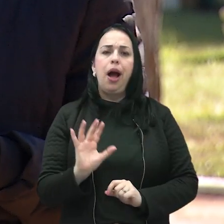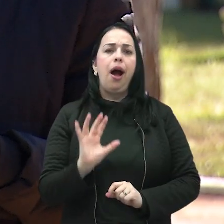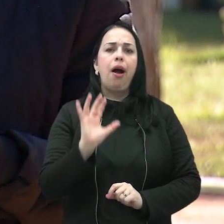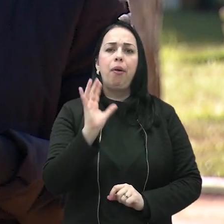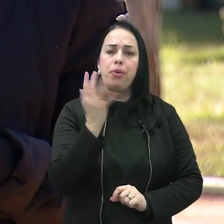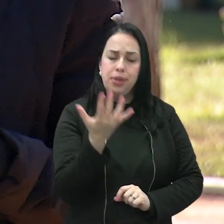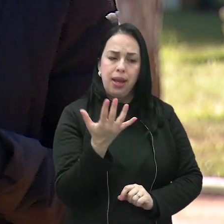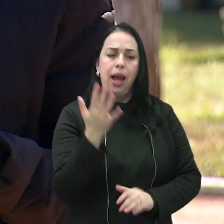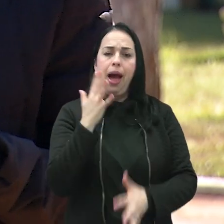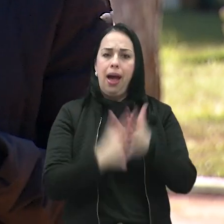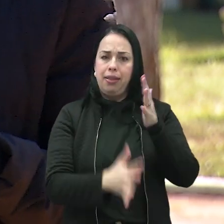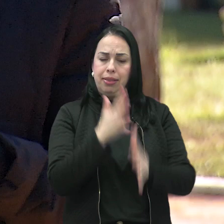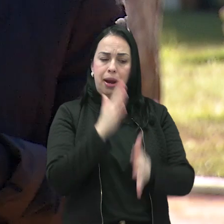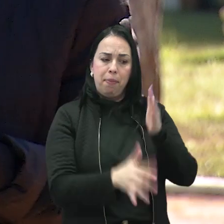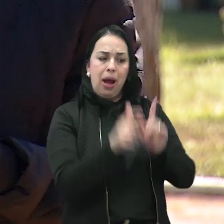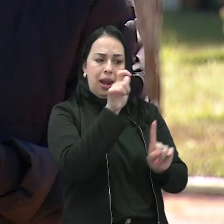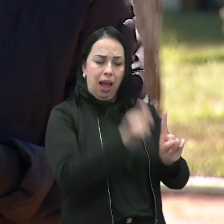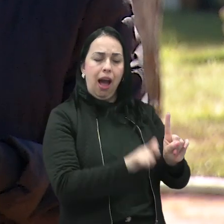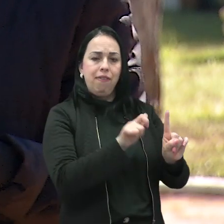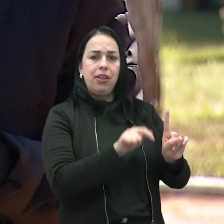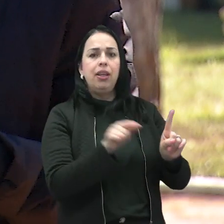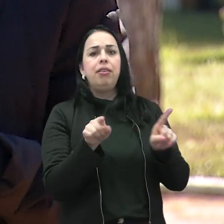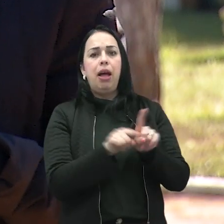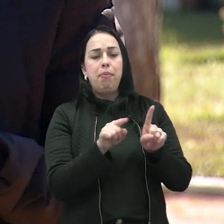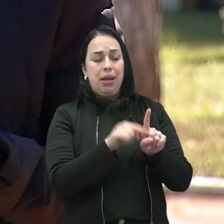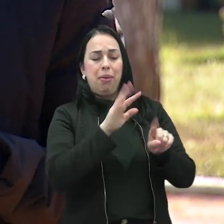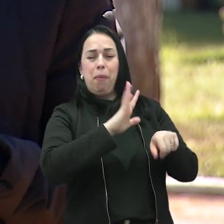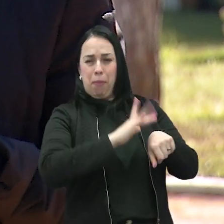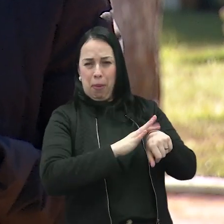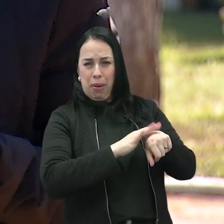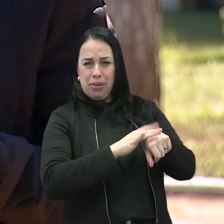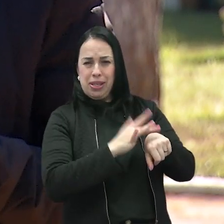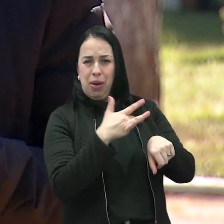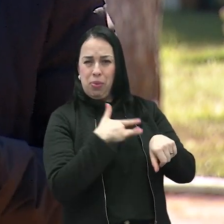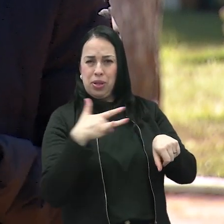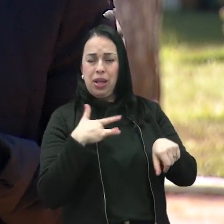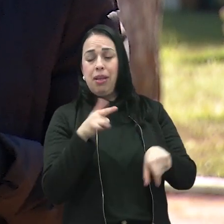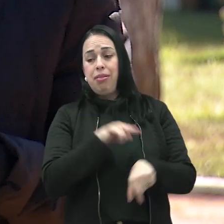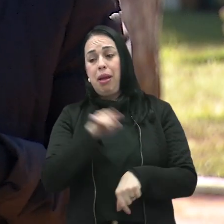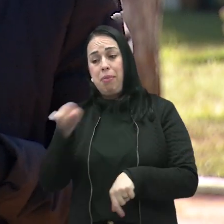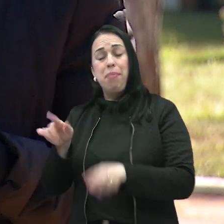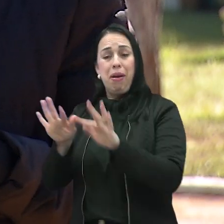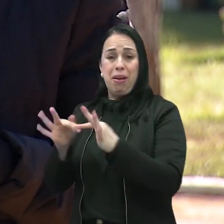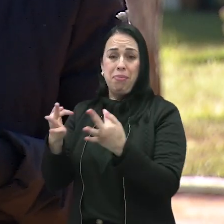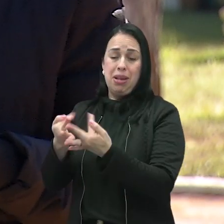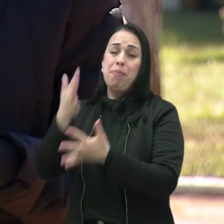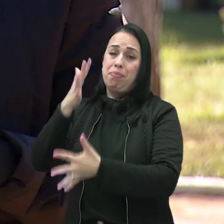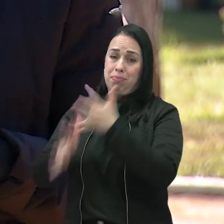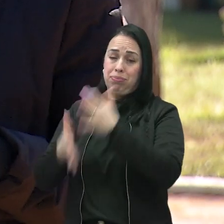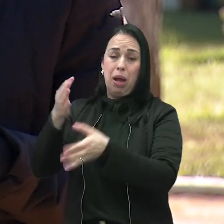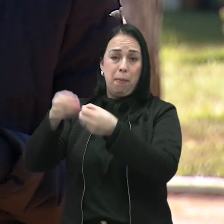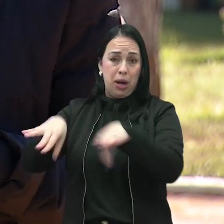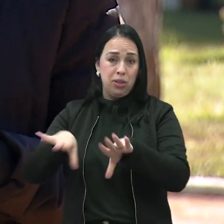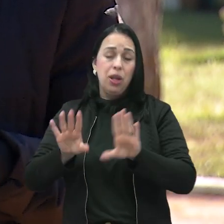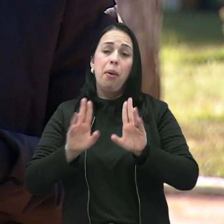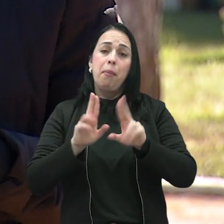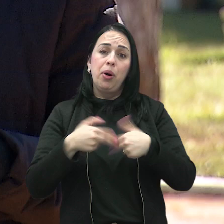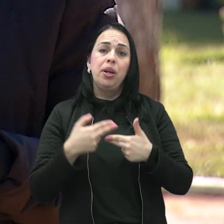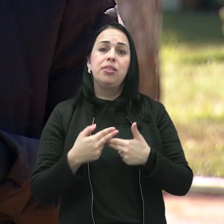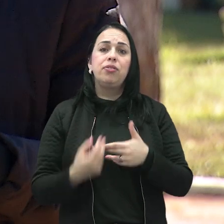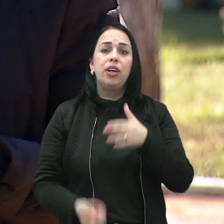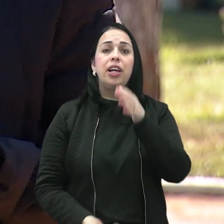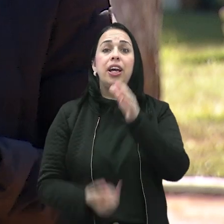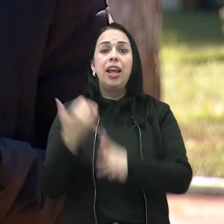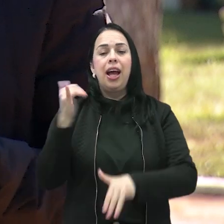traz transtornos não só para o usuário, podendo causar outros problemas de saúde, como também para os